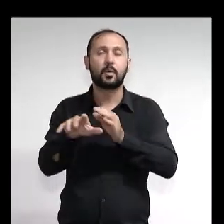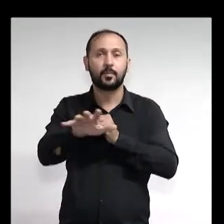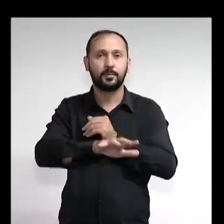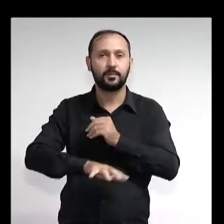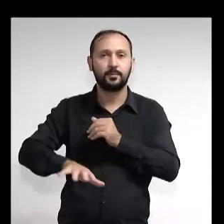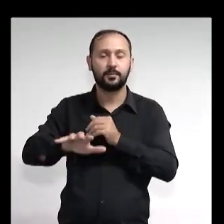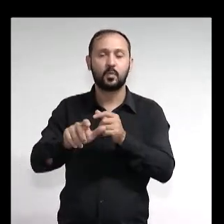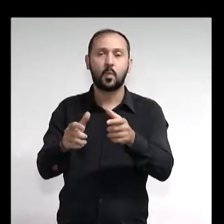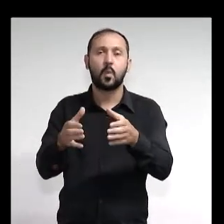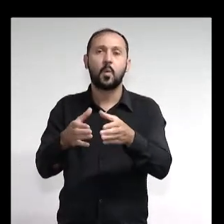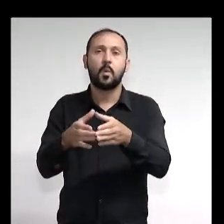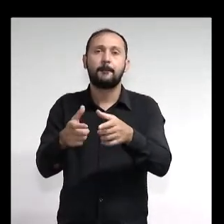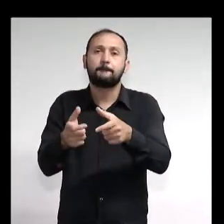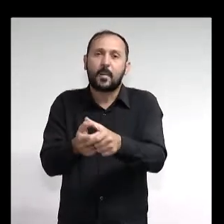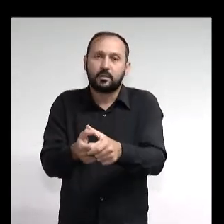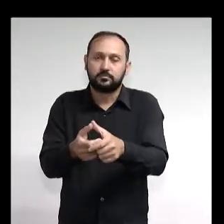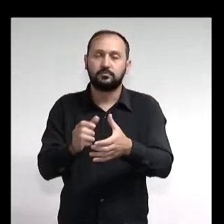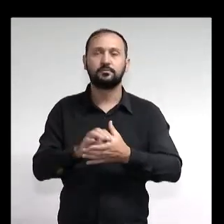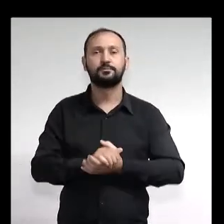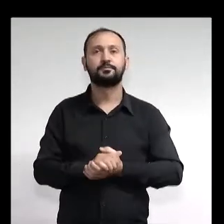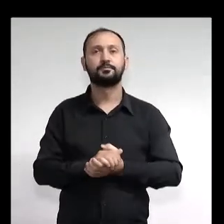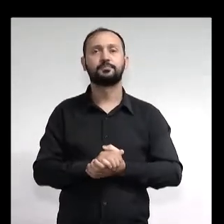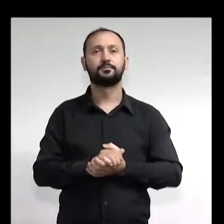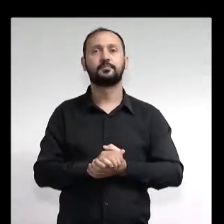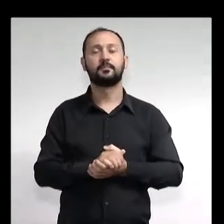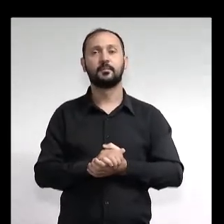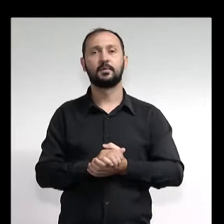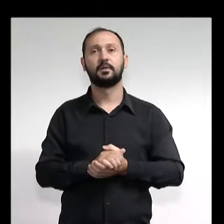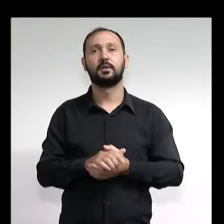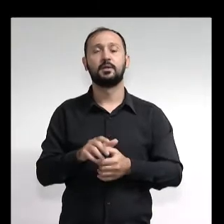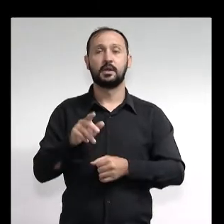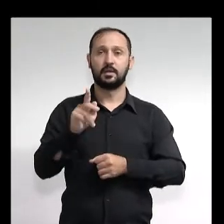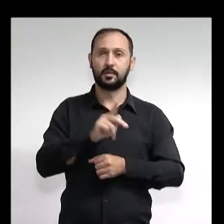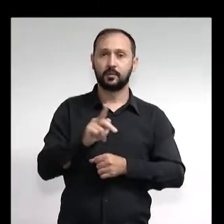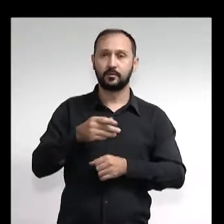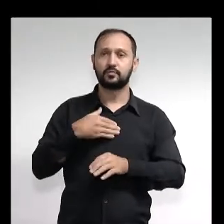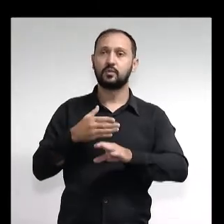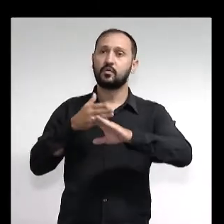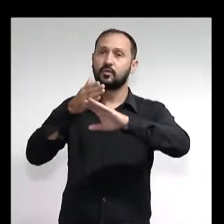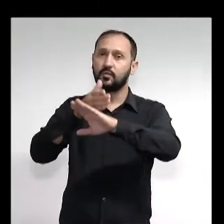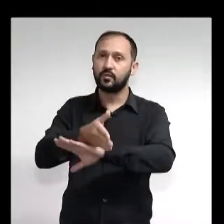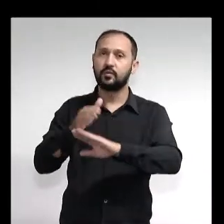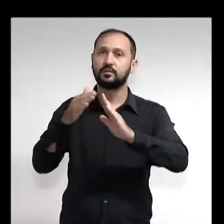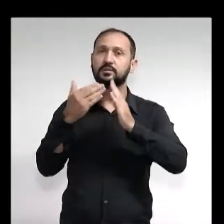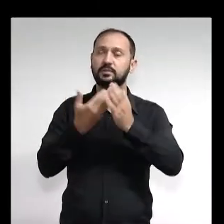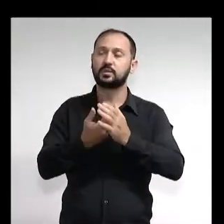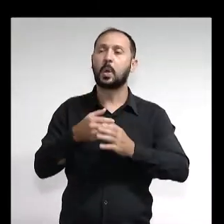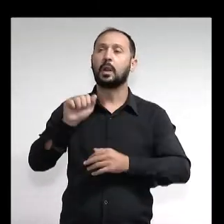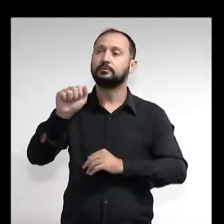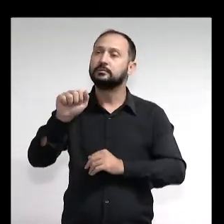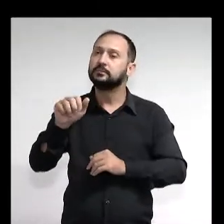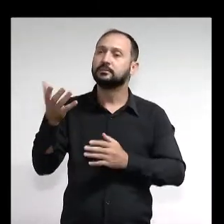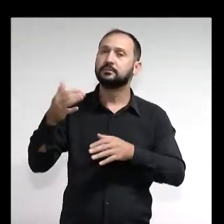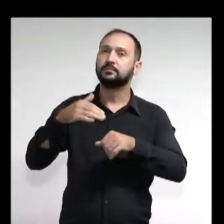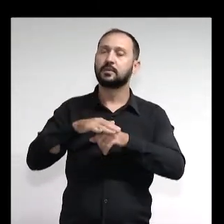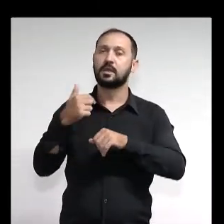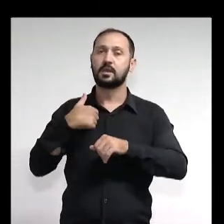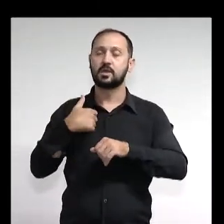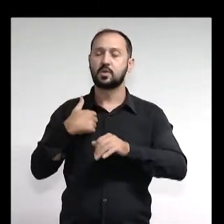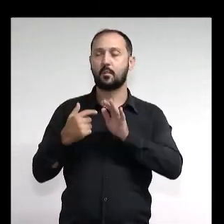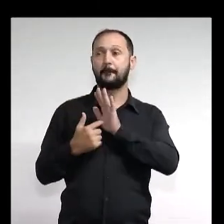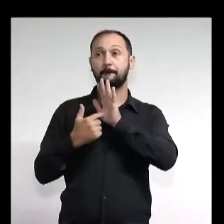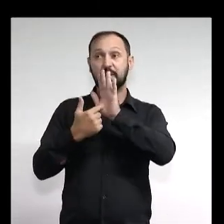acabam ficando um pouco mais restrito a um grupo pequeno. E eu fui em busca desses